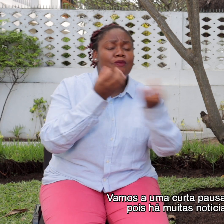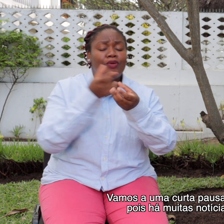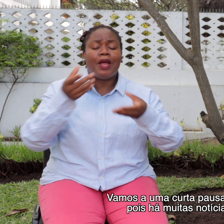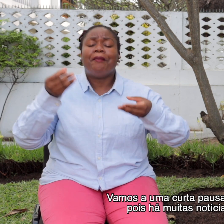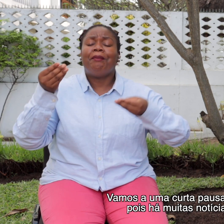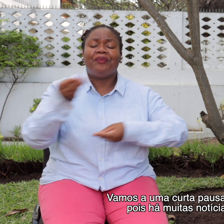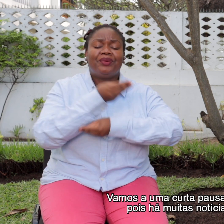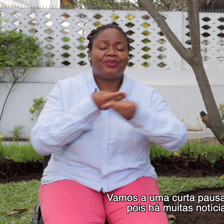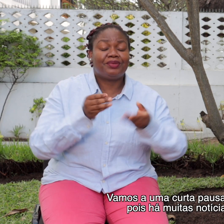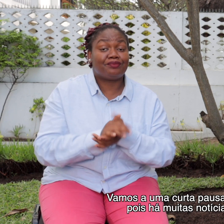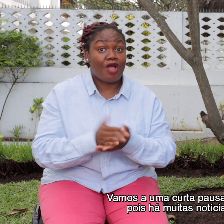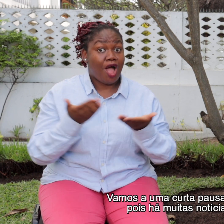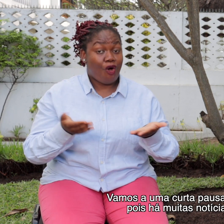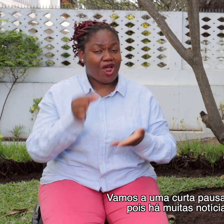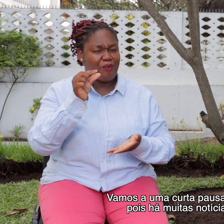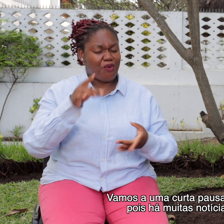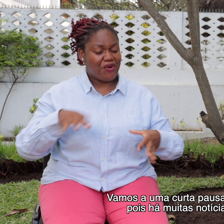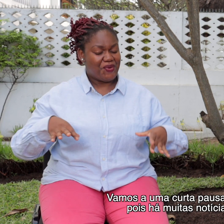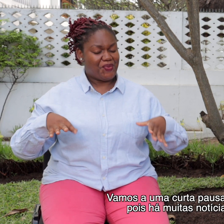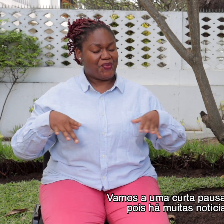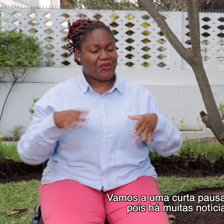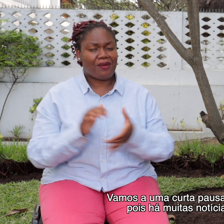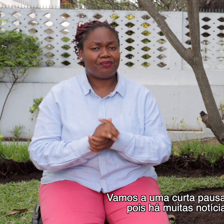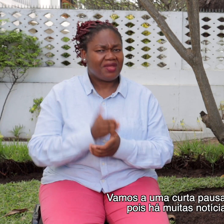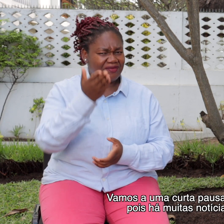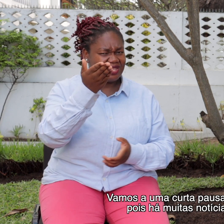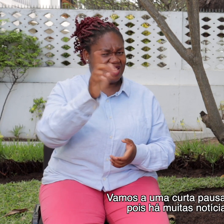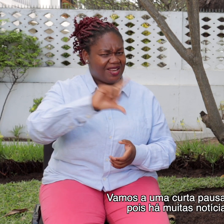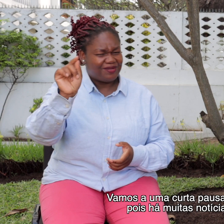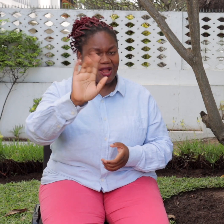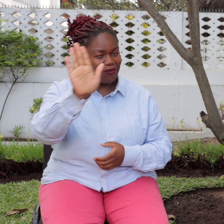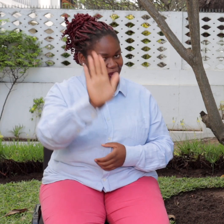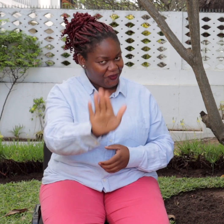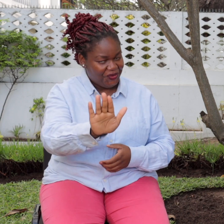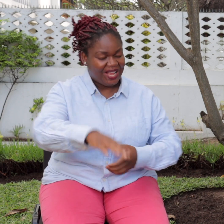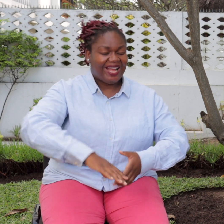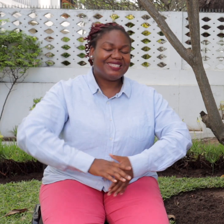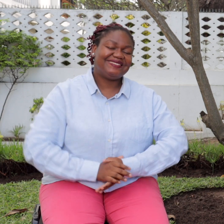Vamos a uma curta pausa. Não troque de canal, pois há muitas notícias por partilhá-las.